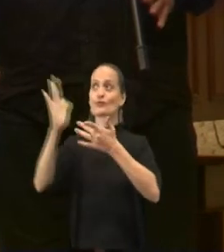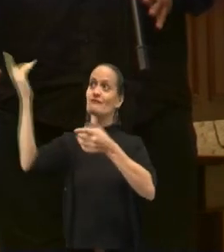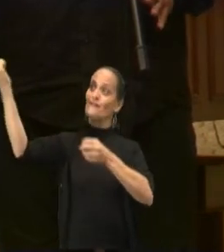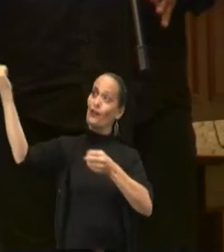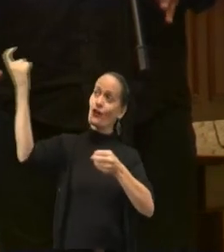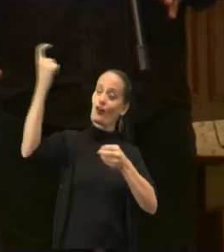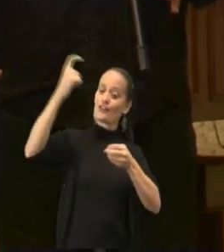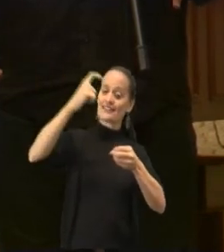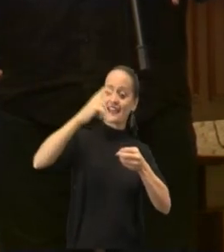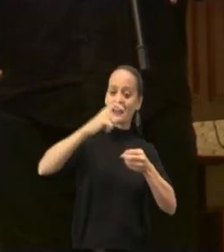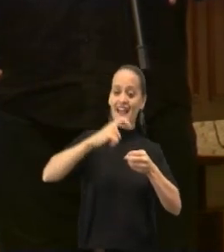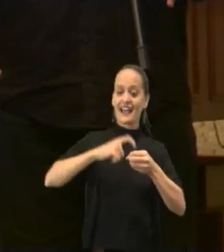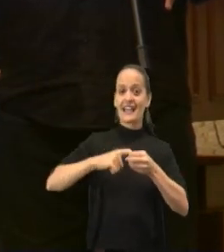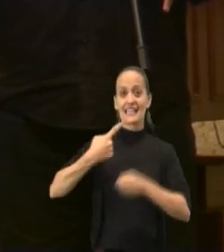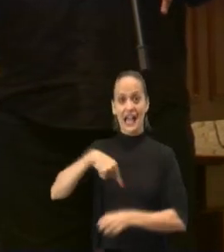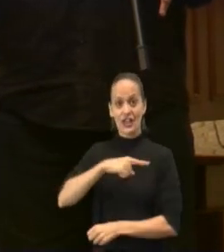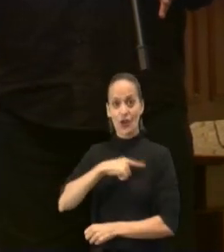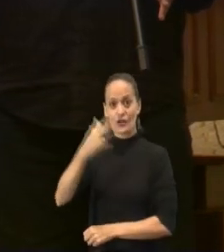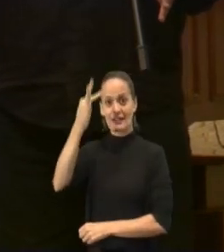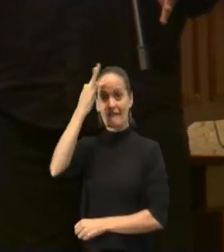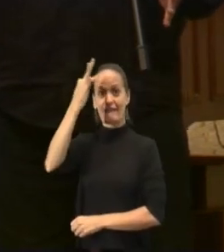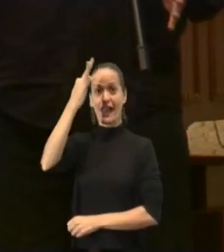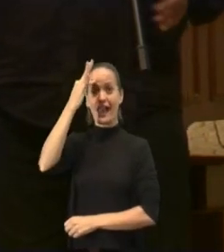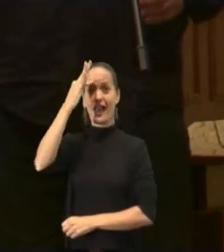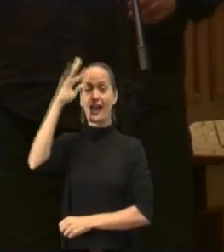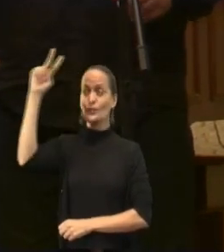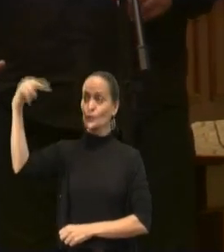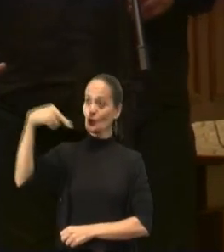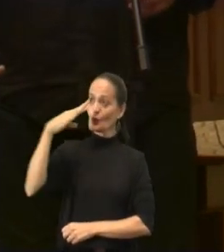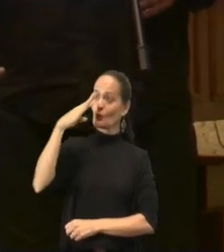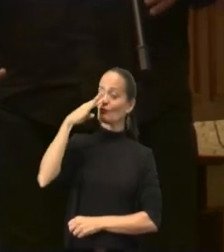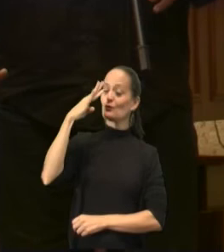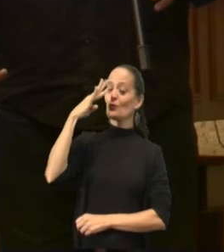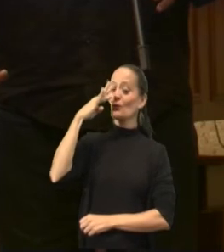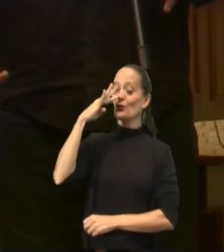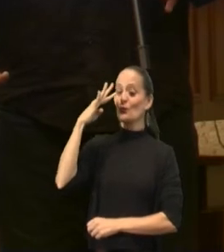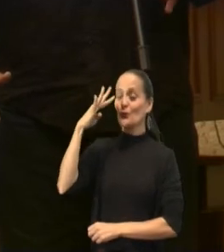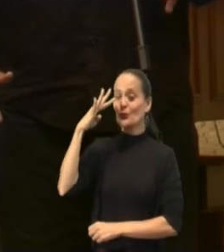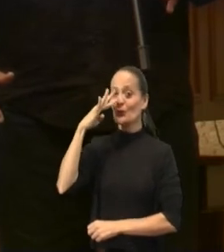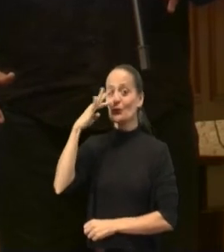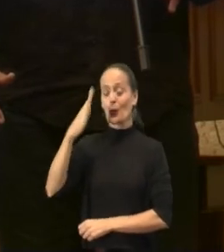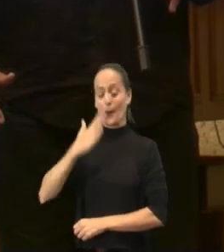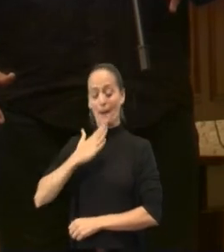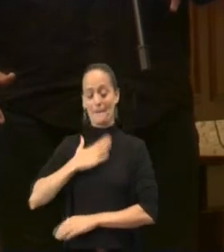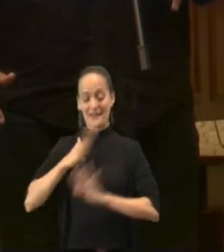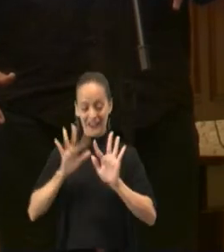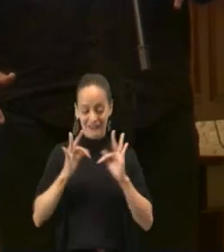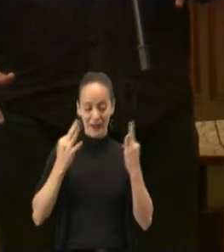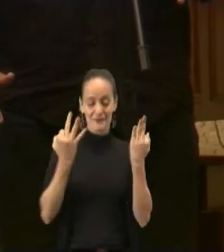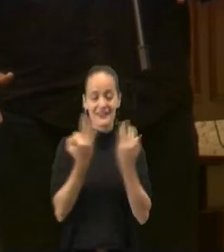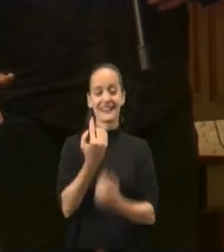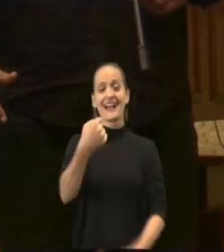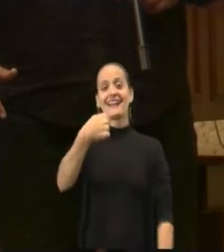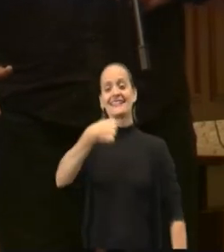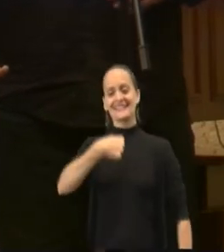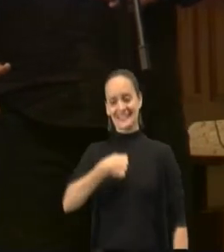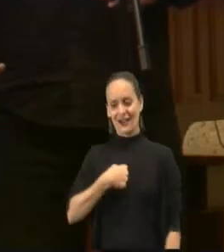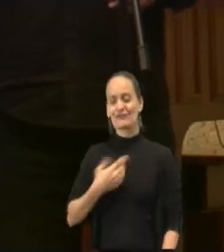retornar e nossa fé contemplar, minha casa e